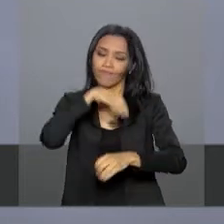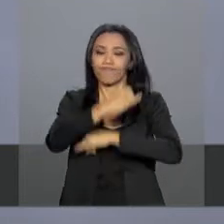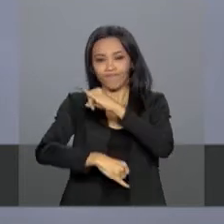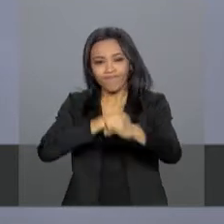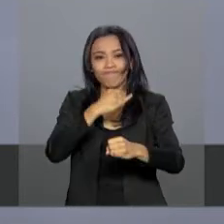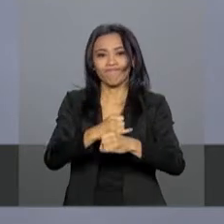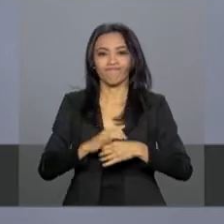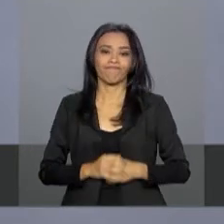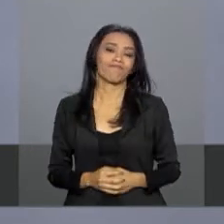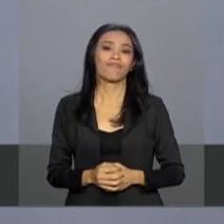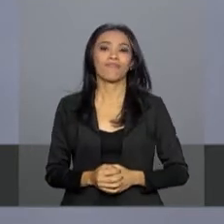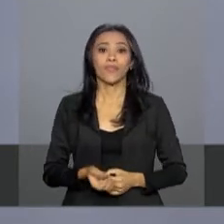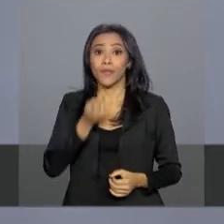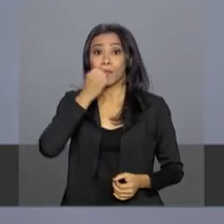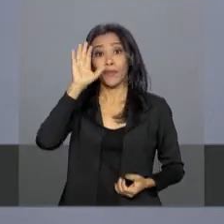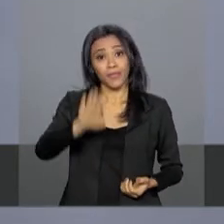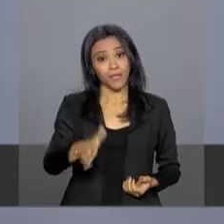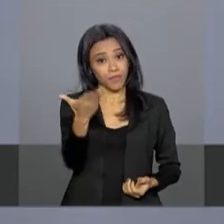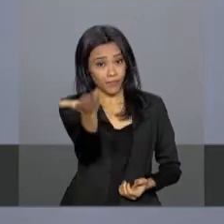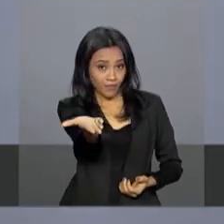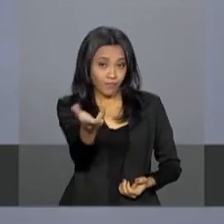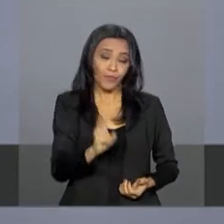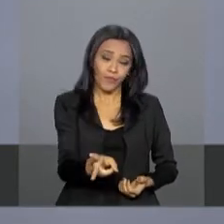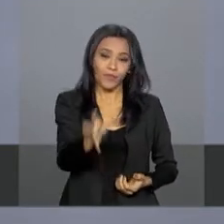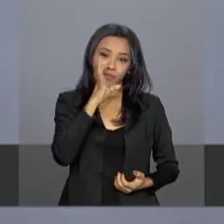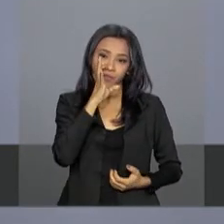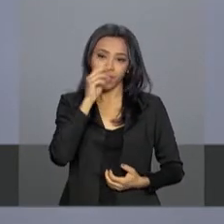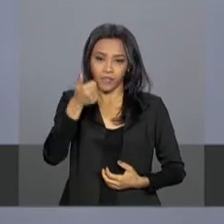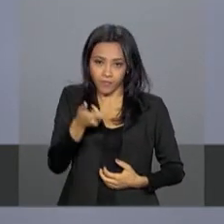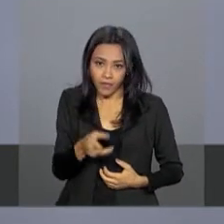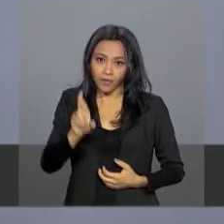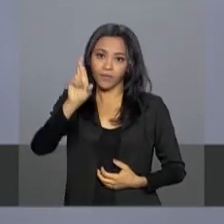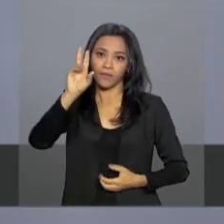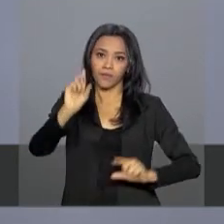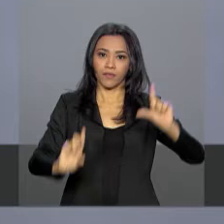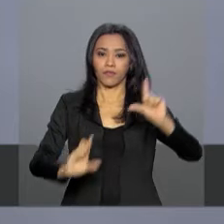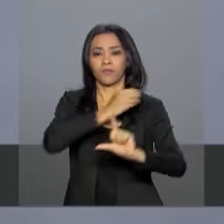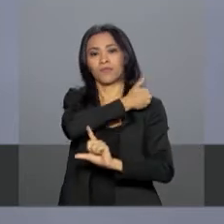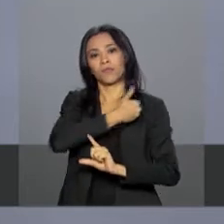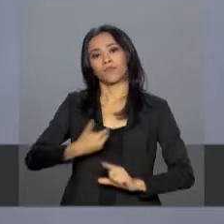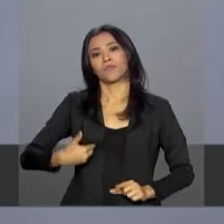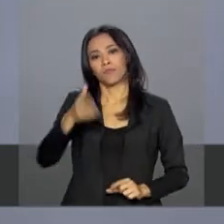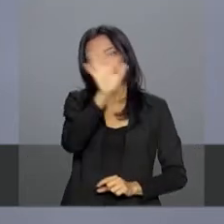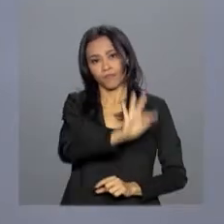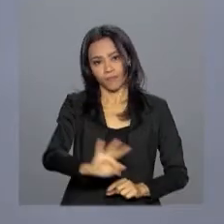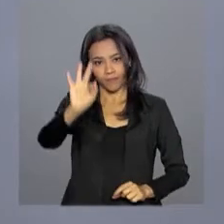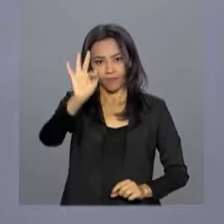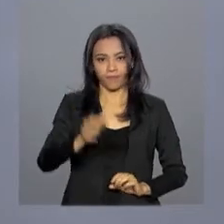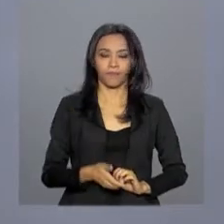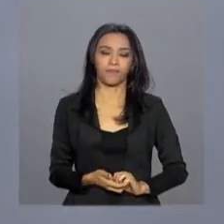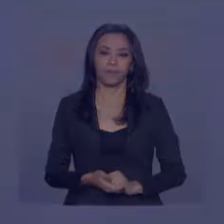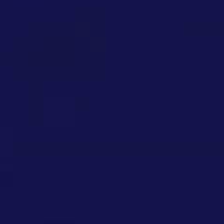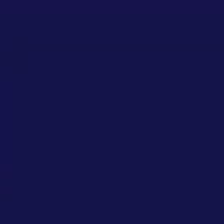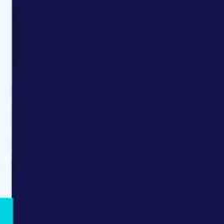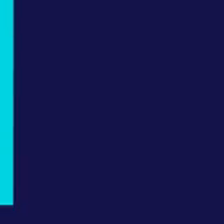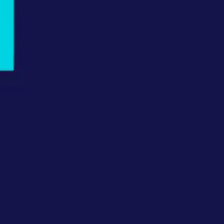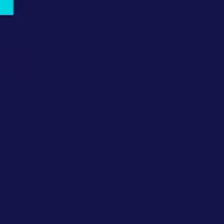nbr na internet uma boa tarde pra você continue com a gente aqui na nbr a tv do governo federal